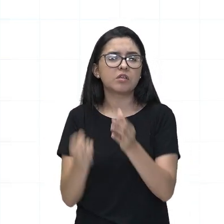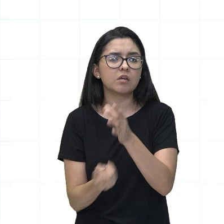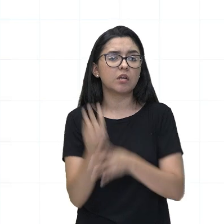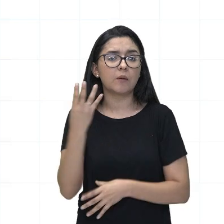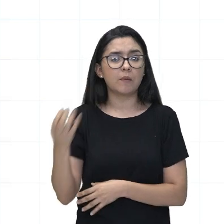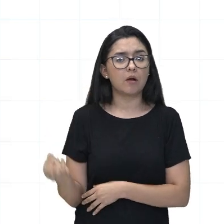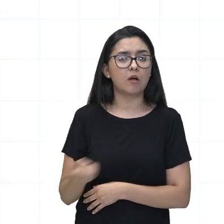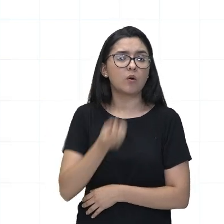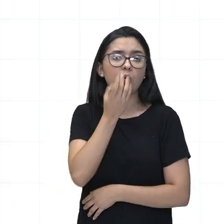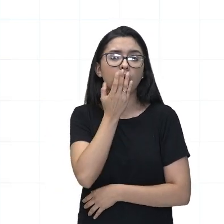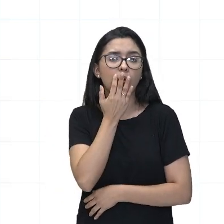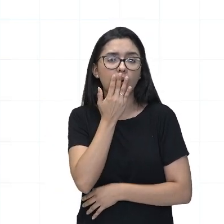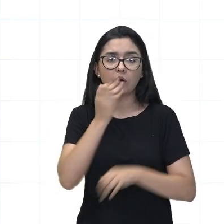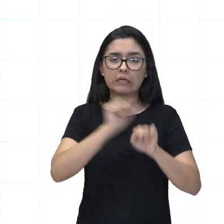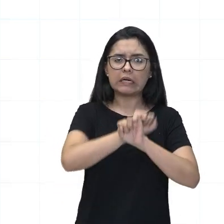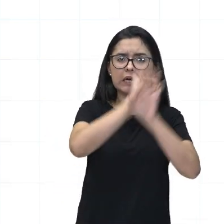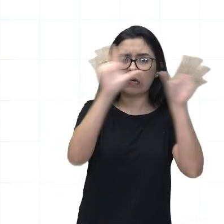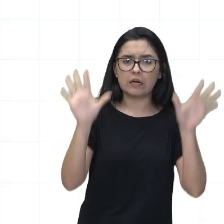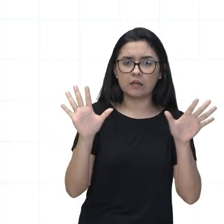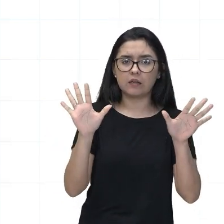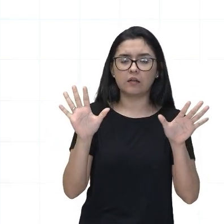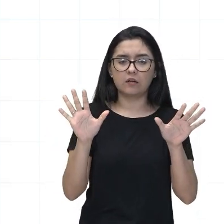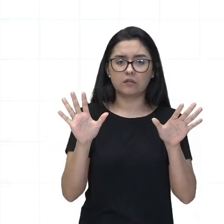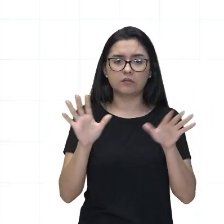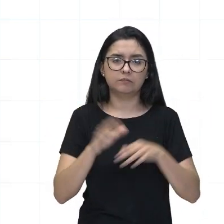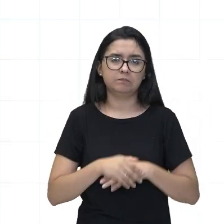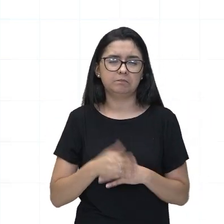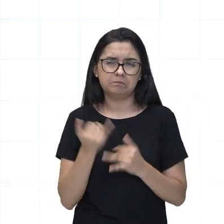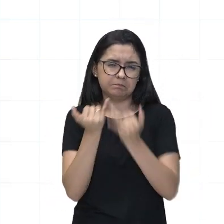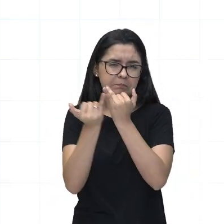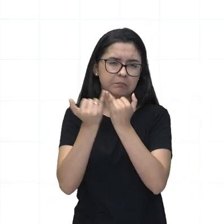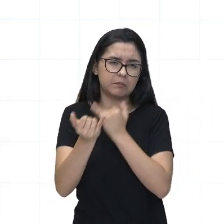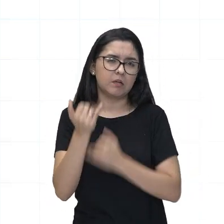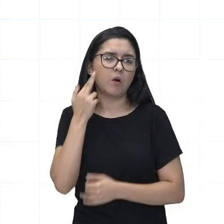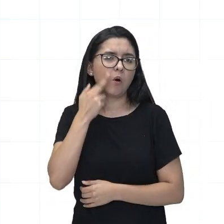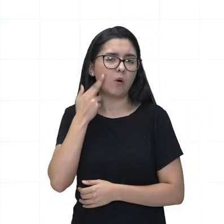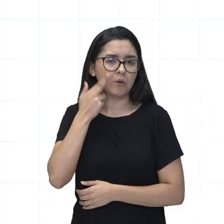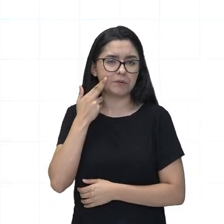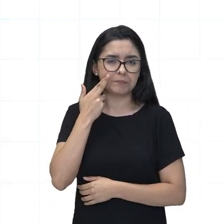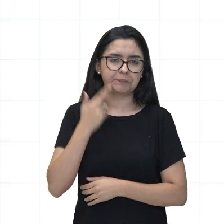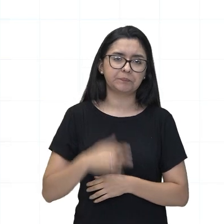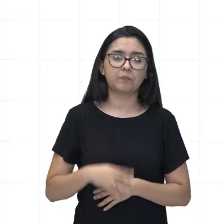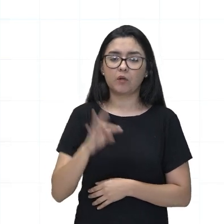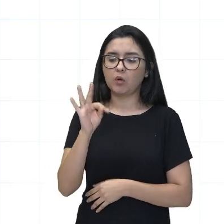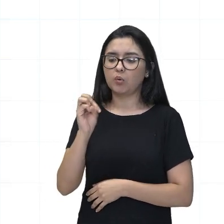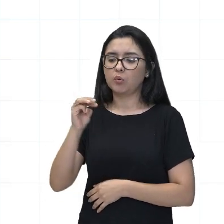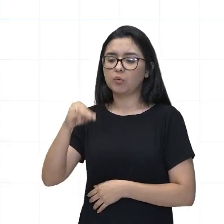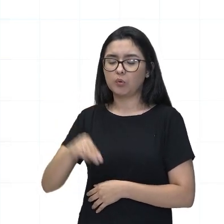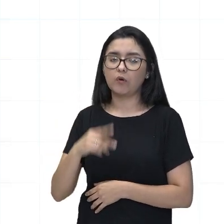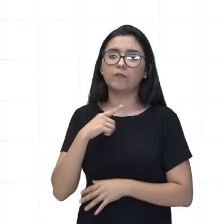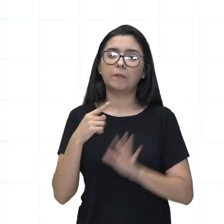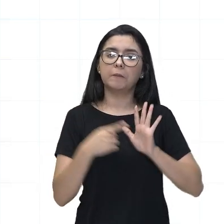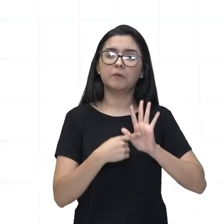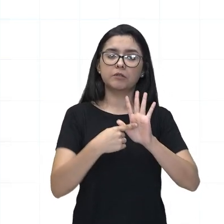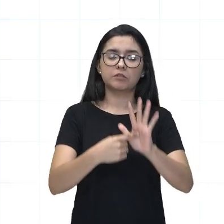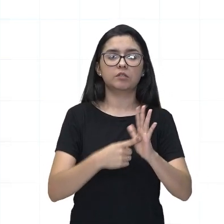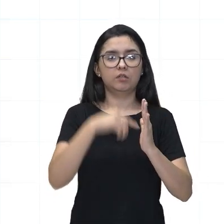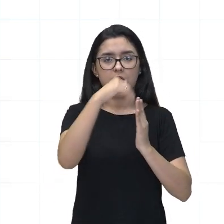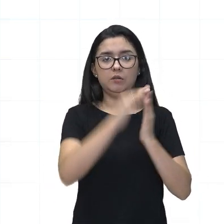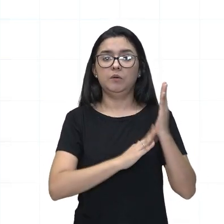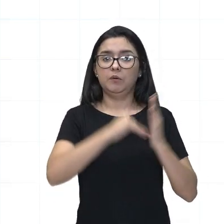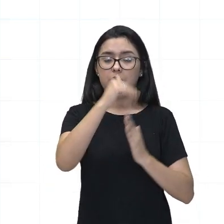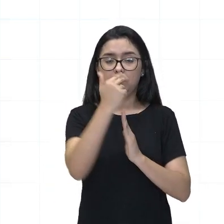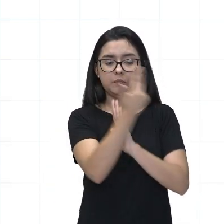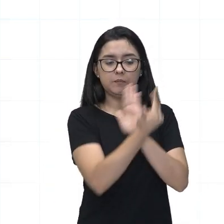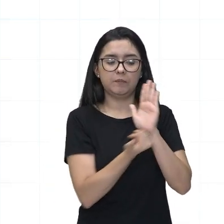clara ou matiz rosa. O tom vai demonstrar no desenho a presença